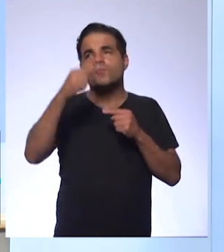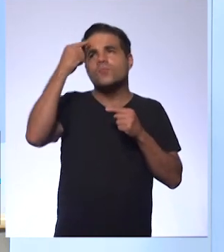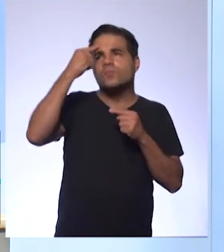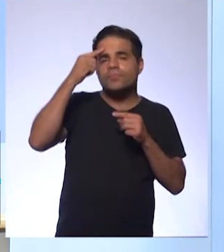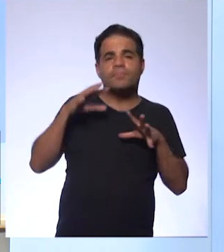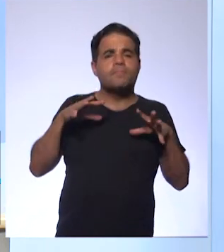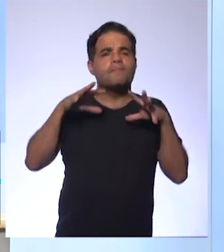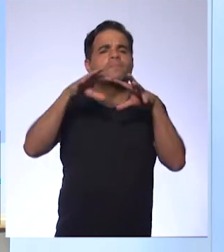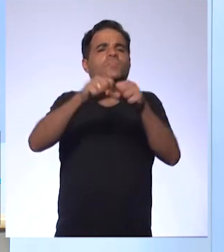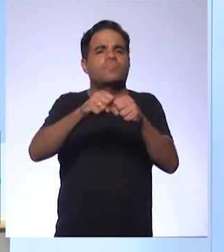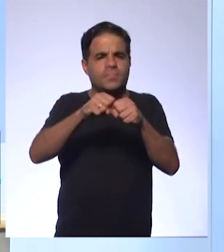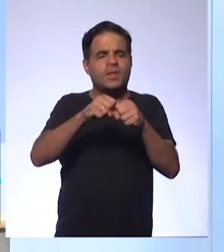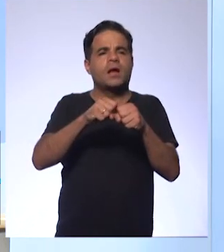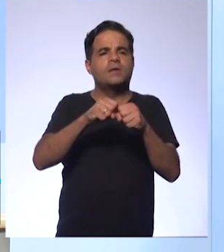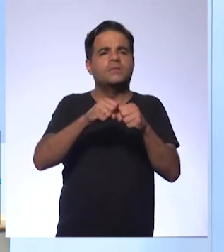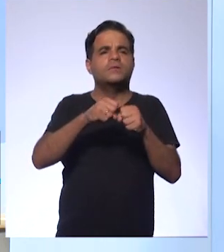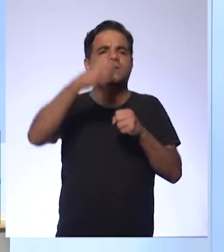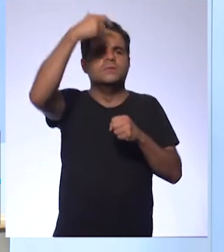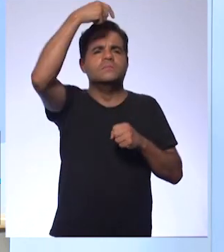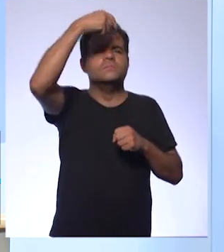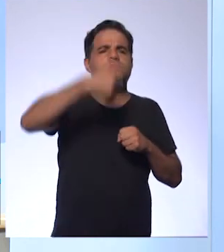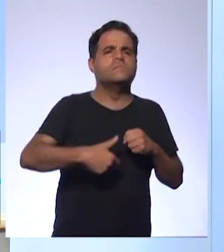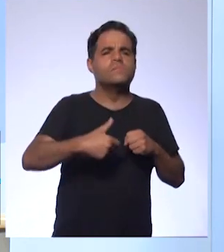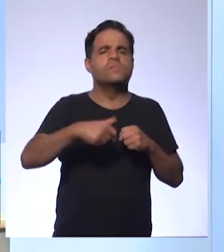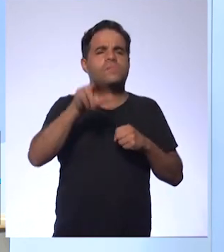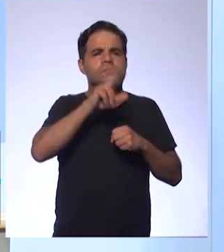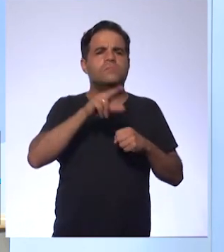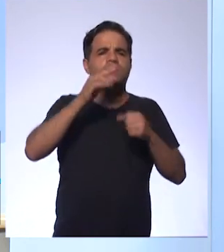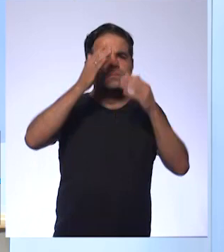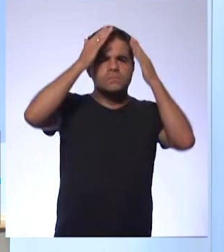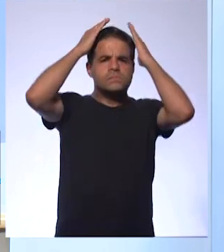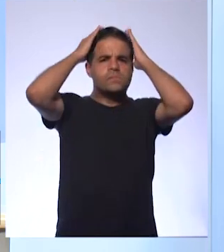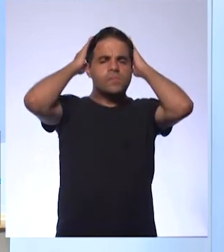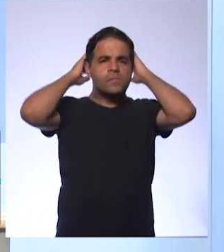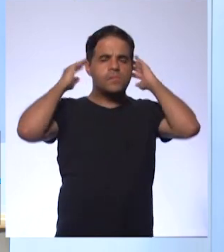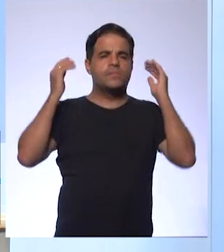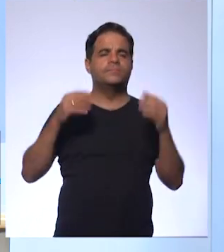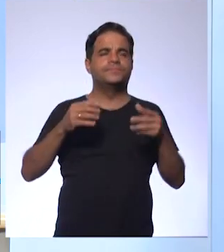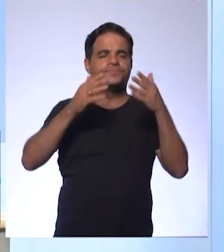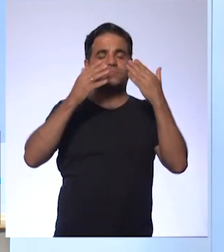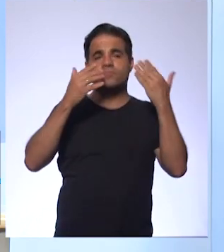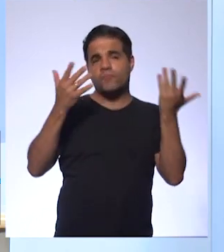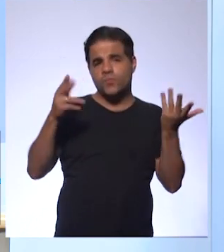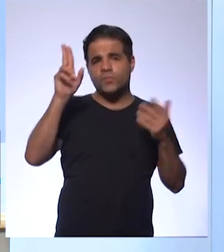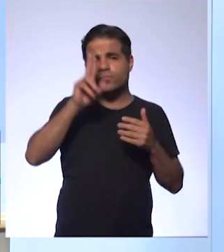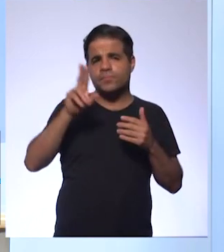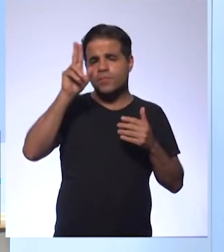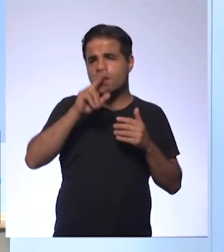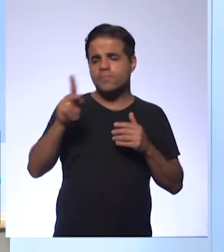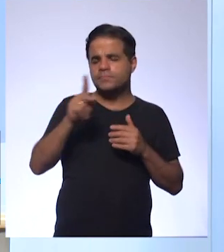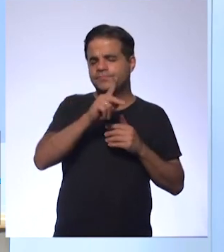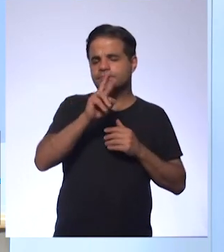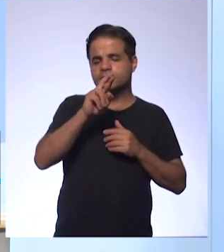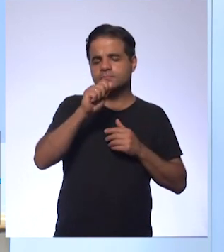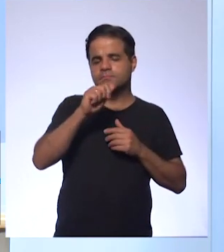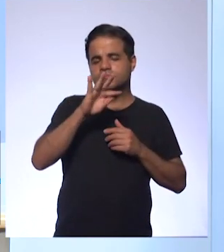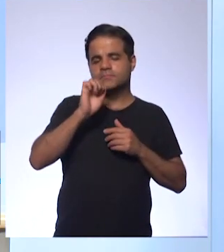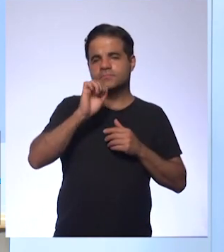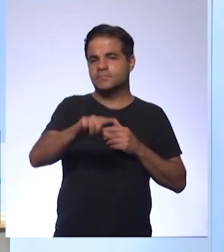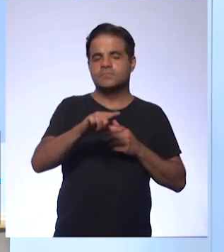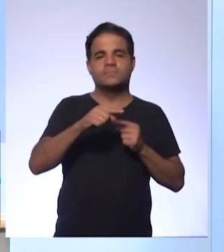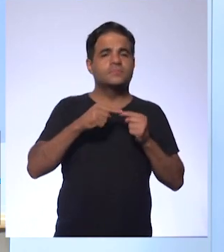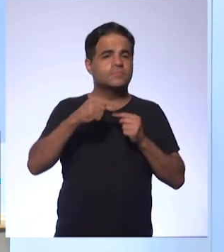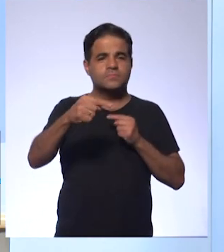pegaram a pose, né? Se usa cabelo, se usa peruca, mas o professor Rafael, ele coloca